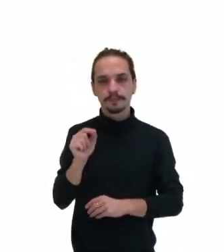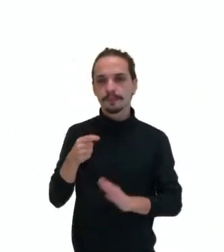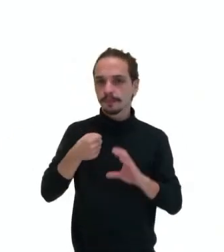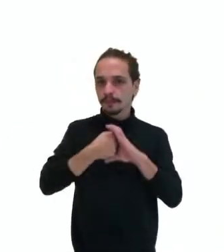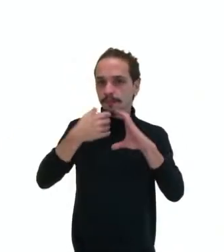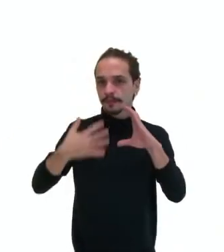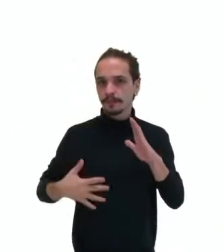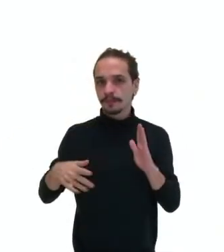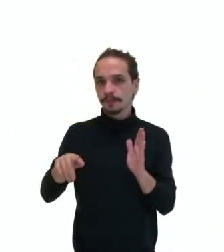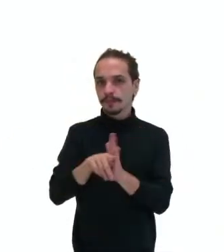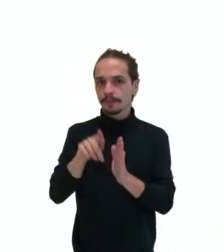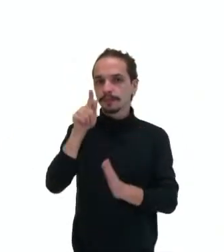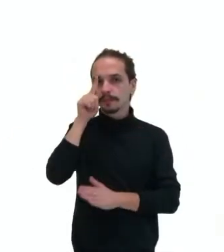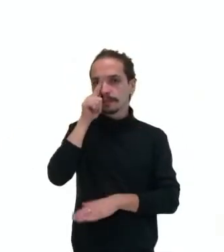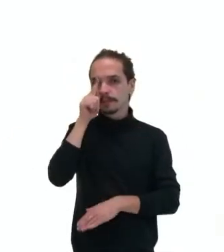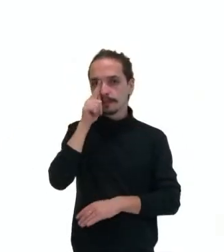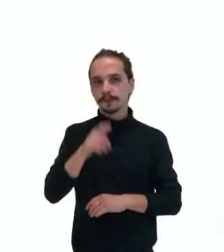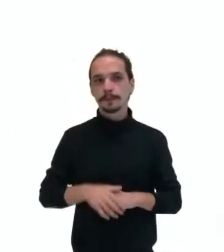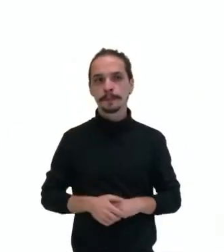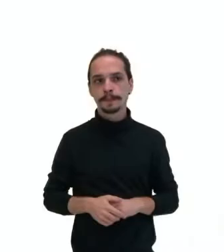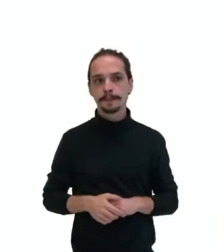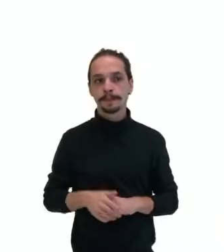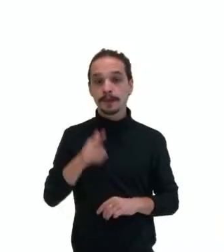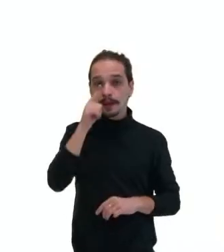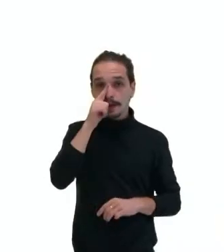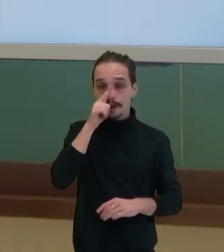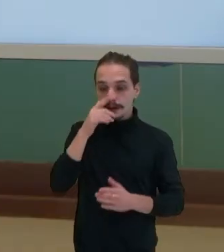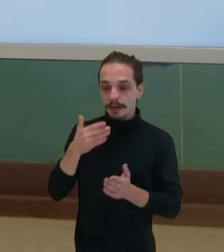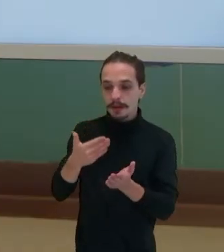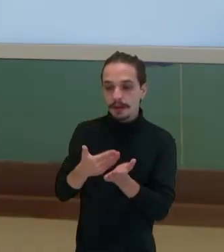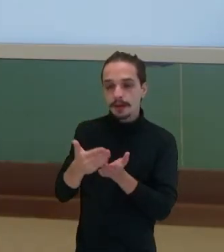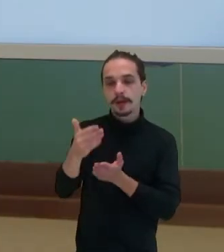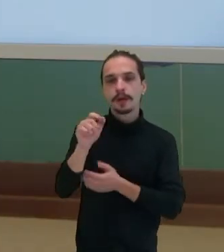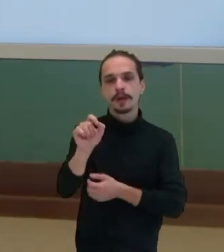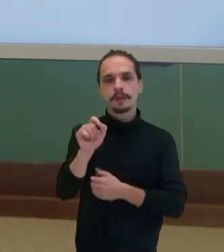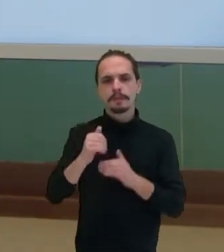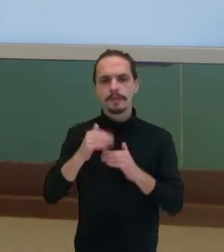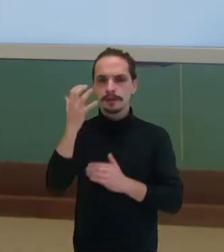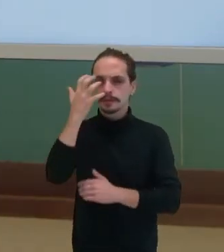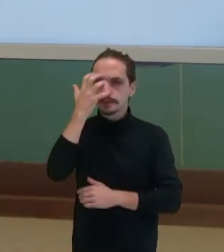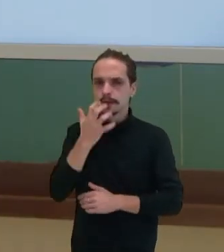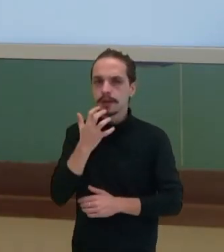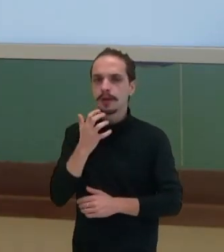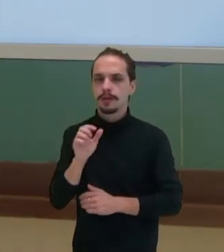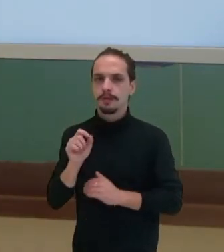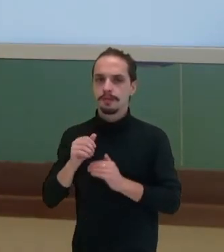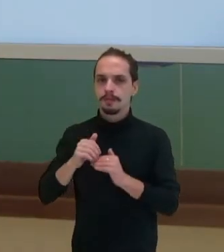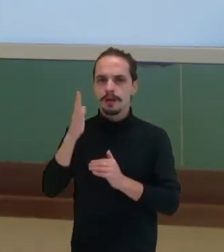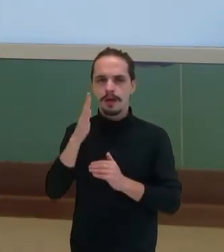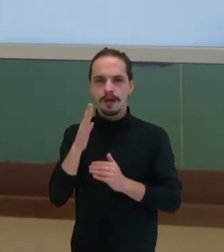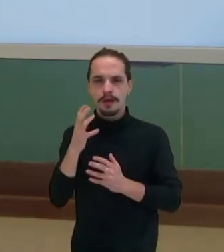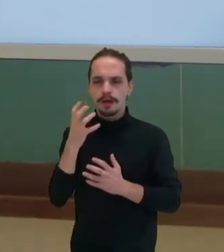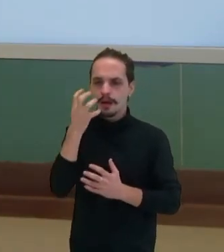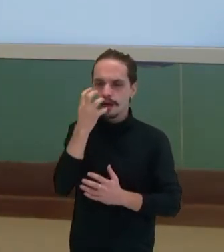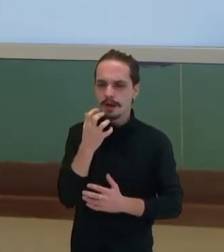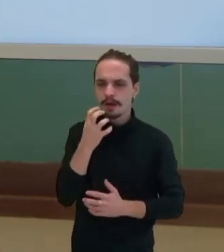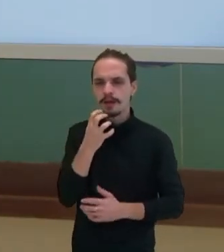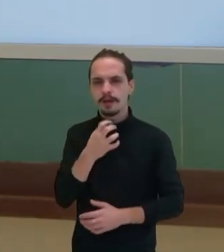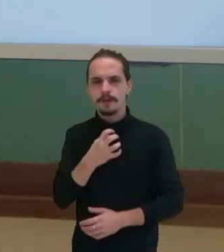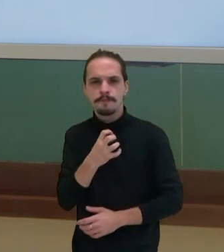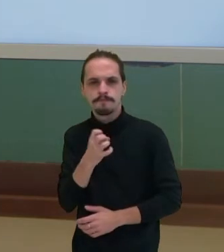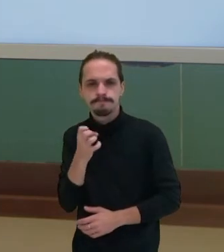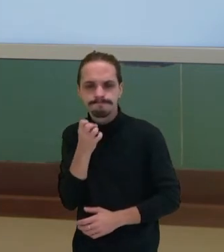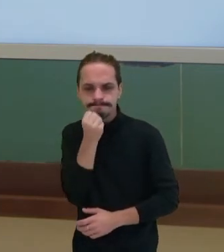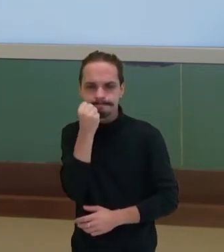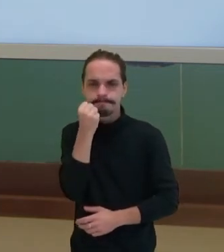grego. O grego inicialmente vai ter a questão do mais sério, né? Querer mostrar a tragédia como um gênero mais